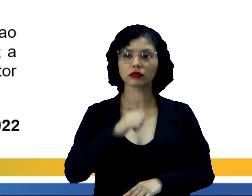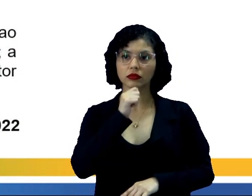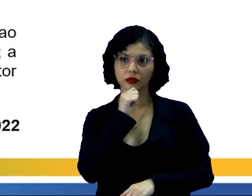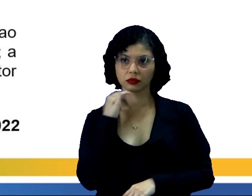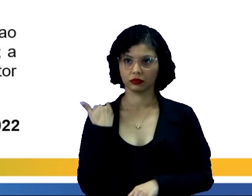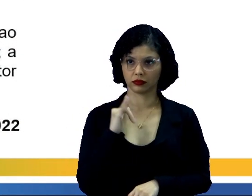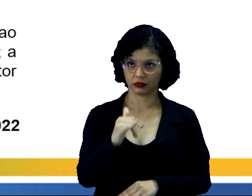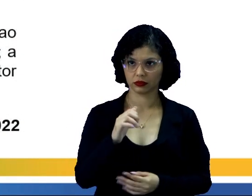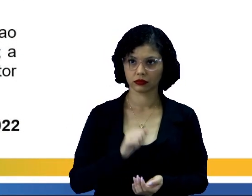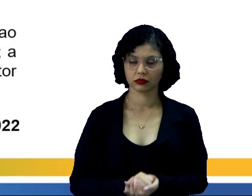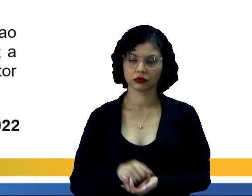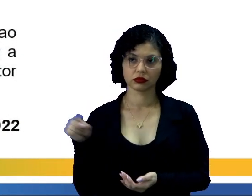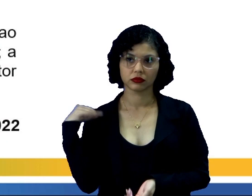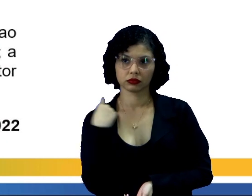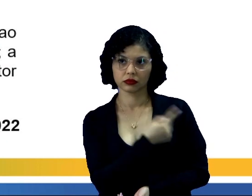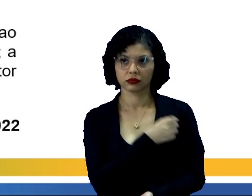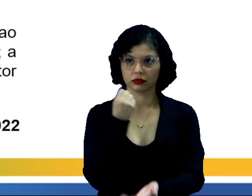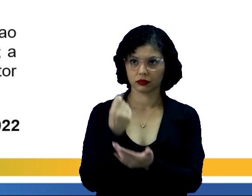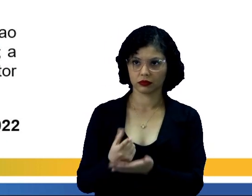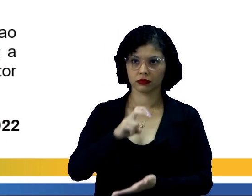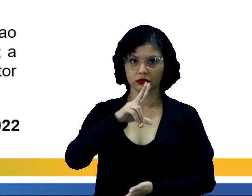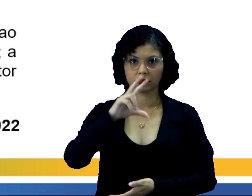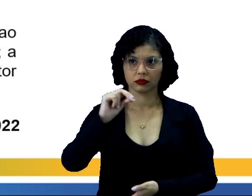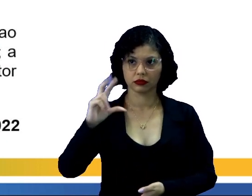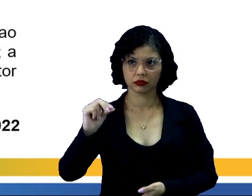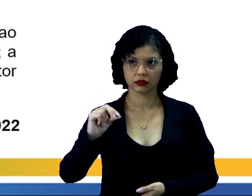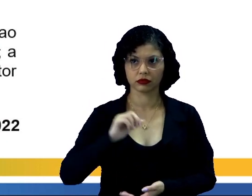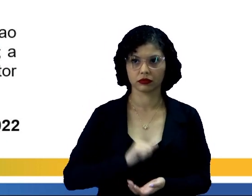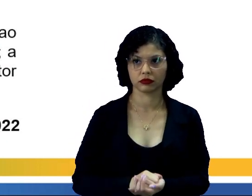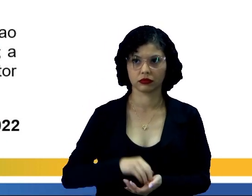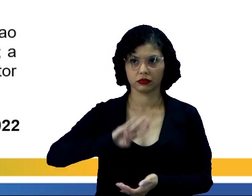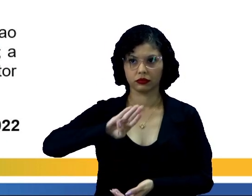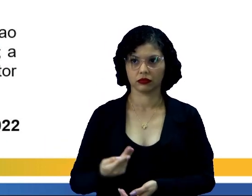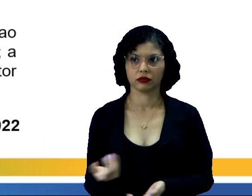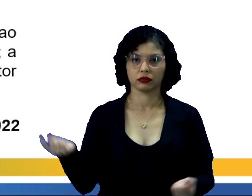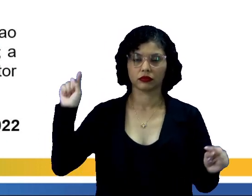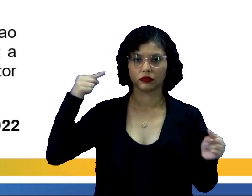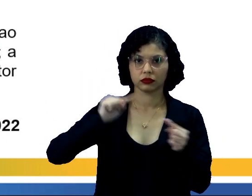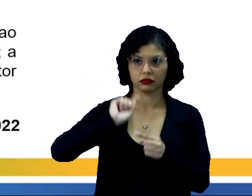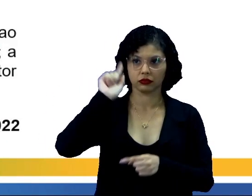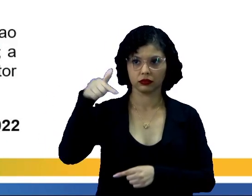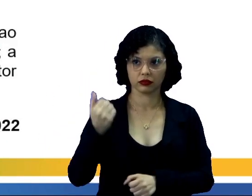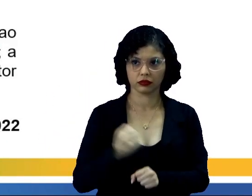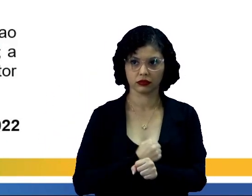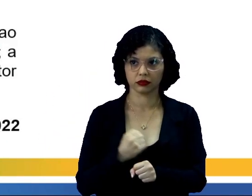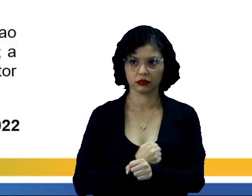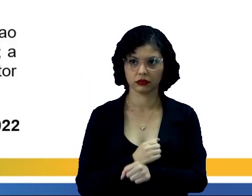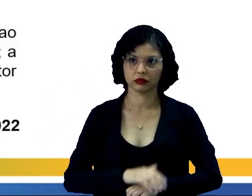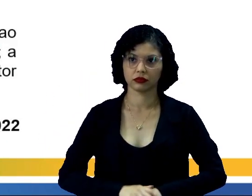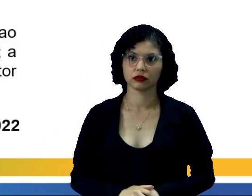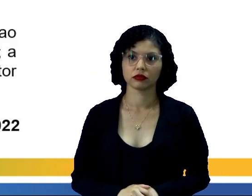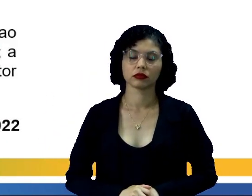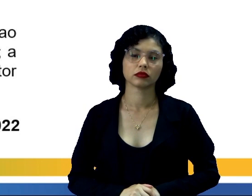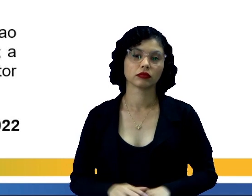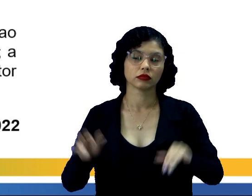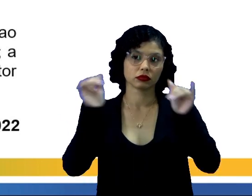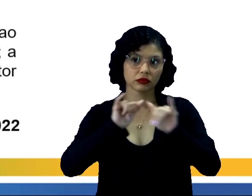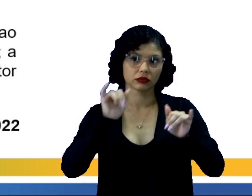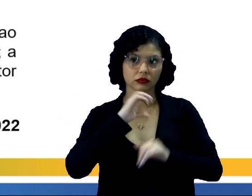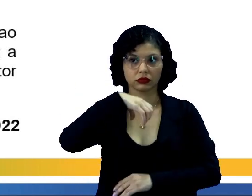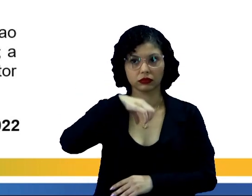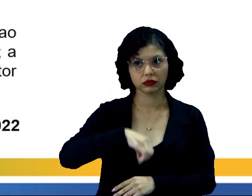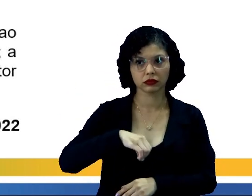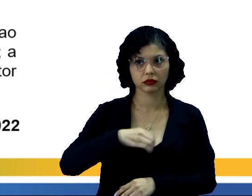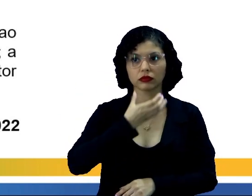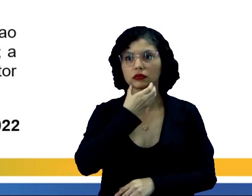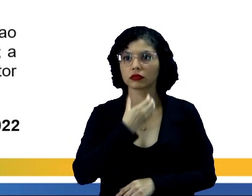de energia, que somos nós, pagará a conta de 500 bilhões nos próximos anos. Essa notícia é do dia 9